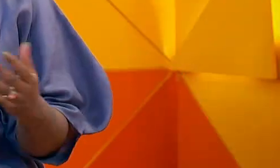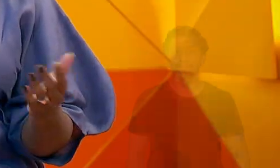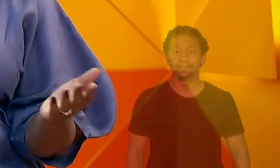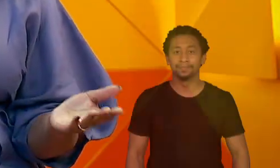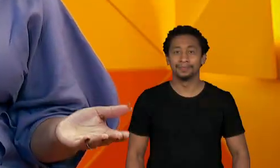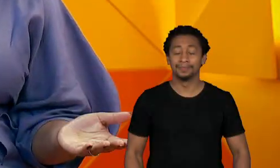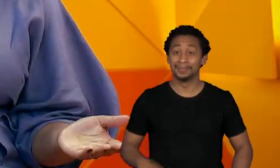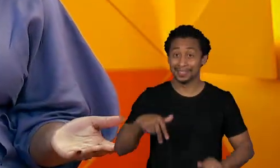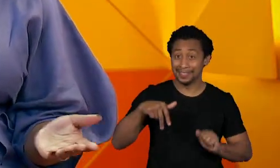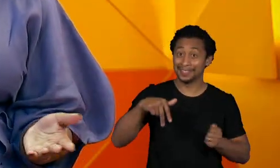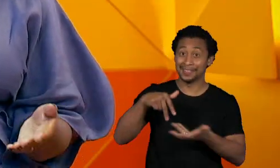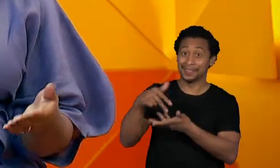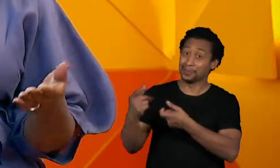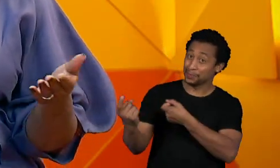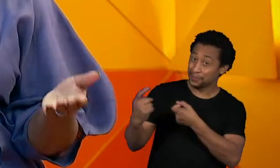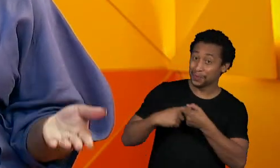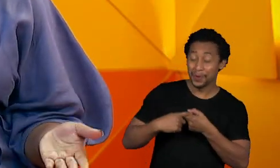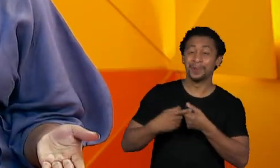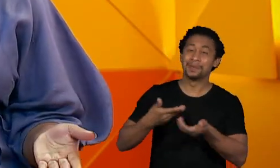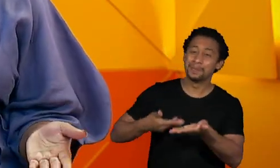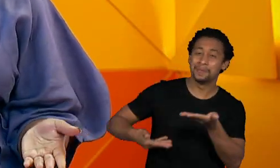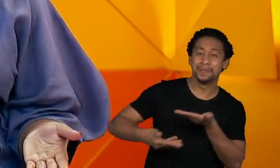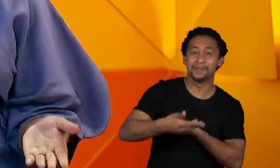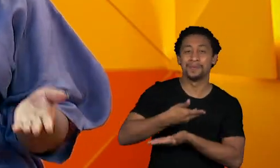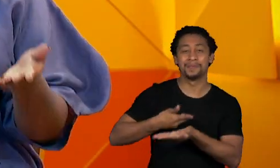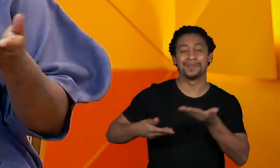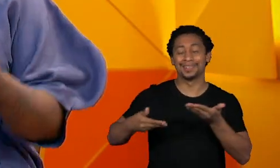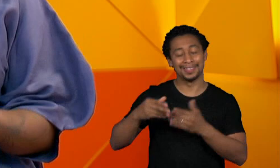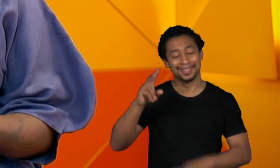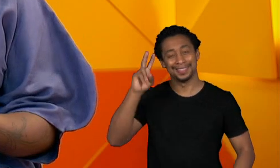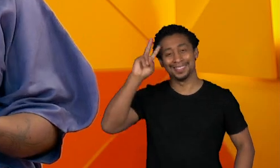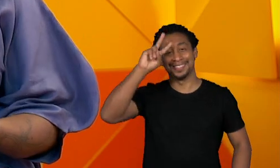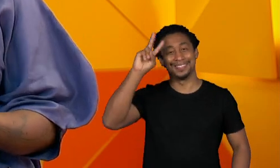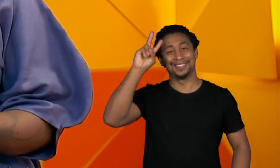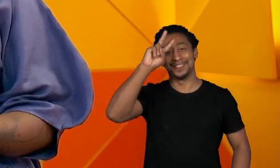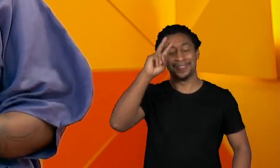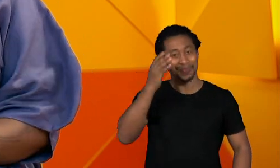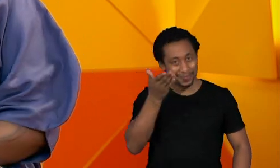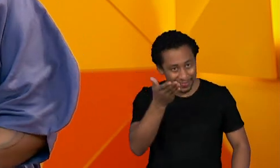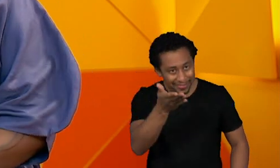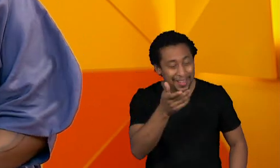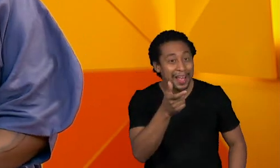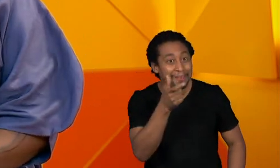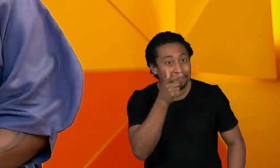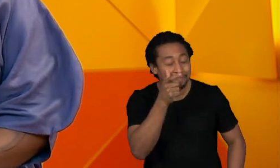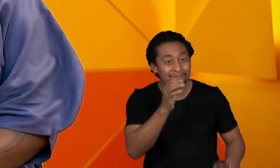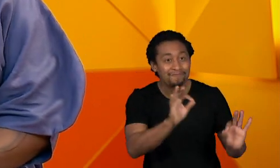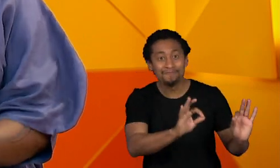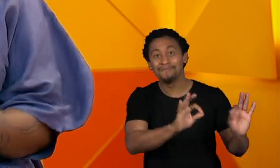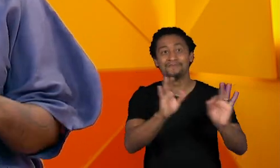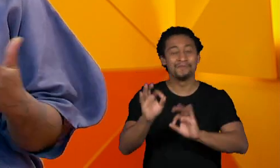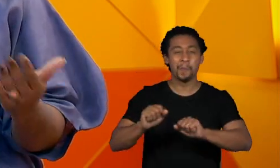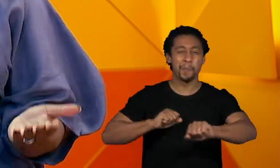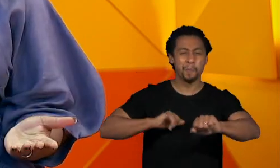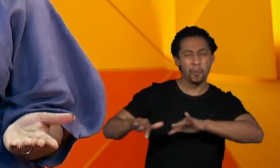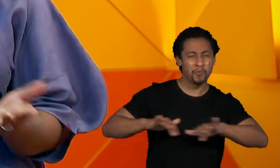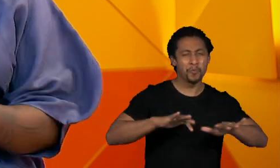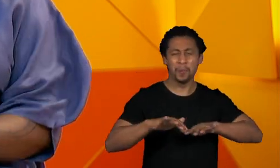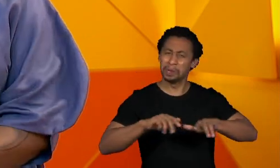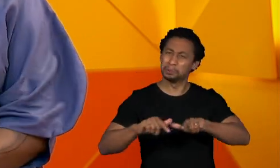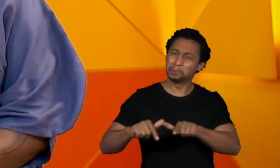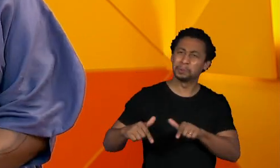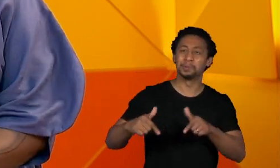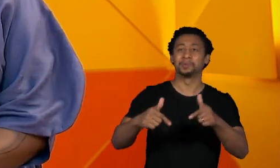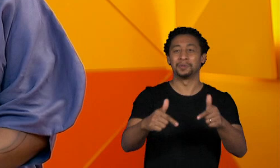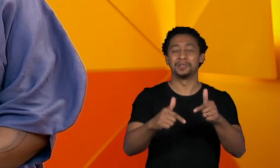Estação Livre de volta falando sobre a história. E você acabou de ver imagens do ato realizado pelos movimentos populares